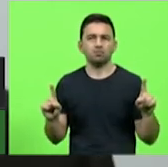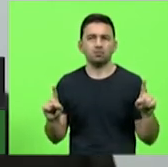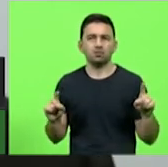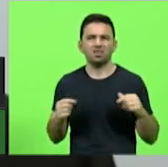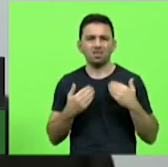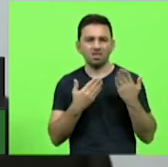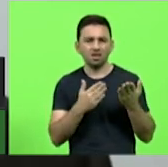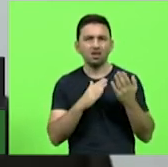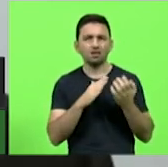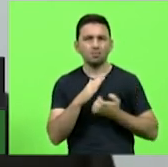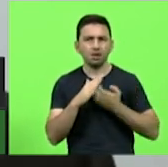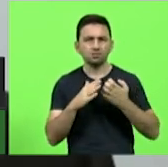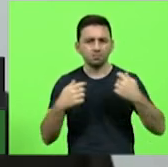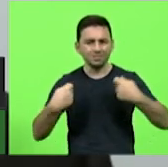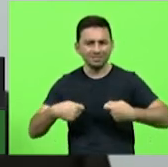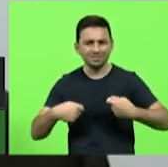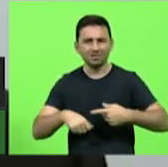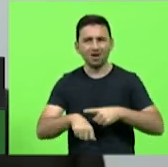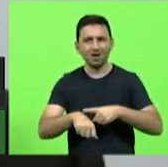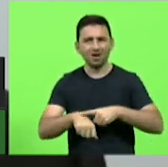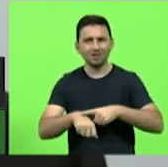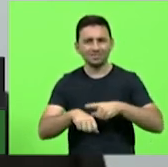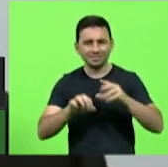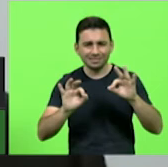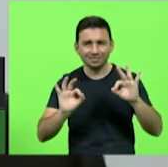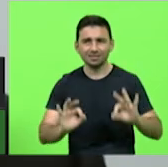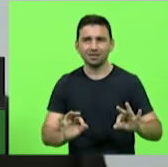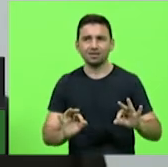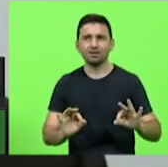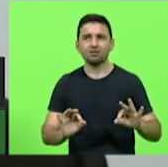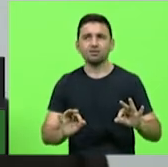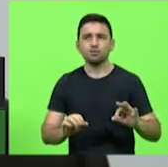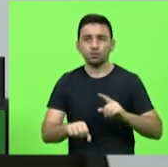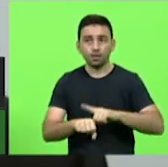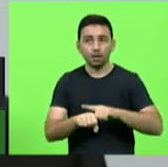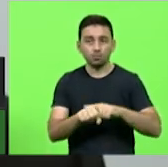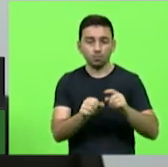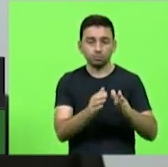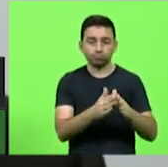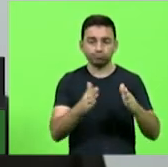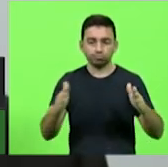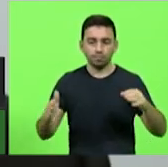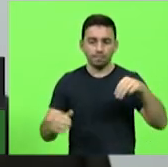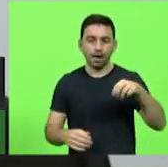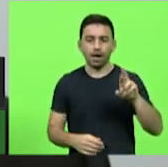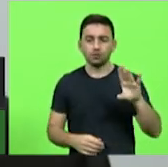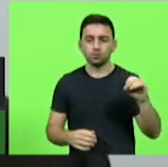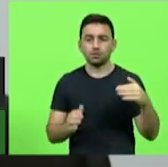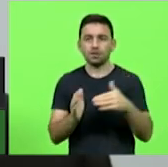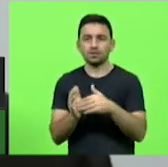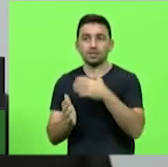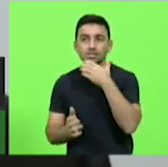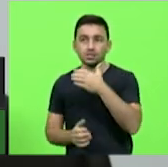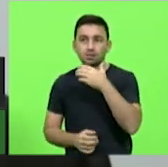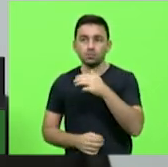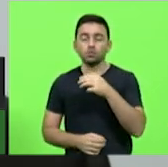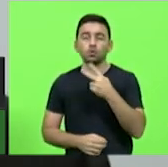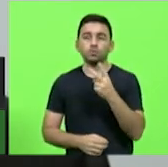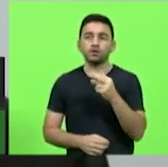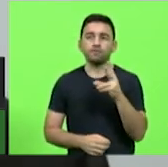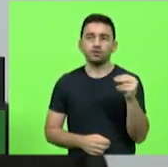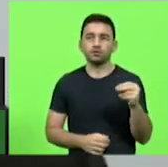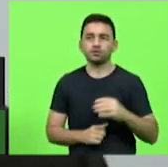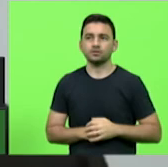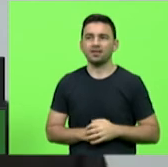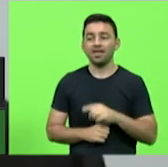mais precisa... Um lapso temporal de março a dezembro de 2020. O que ele me disse?